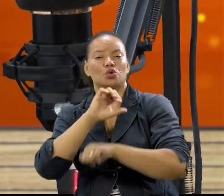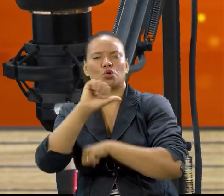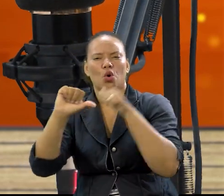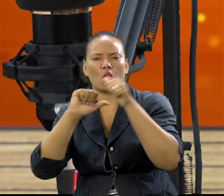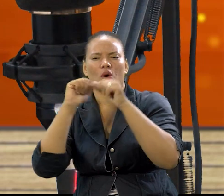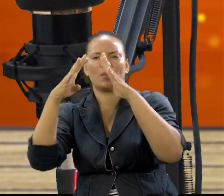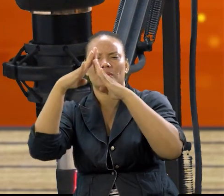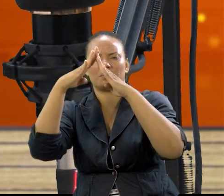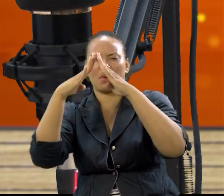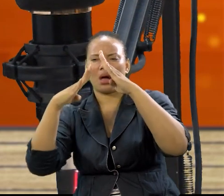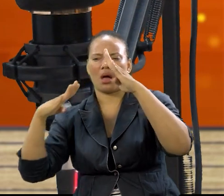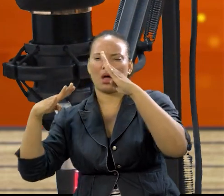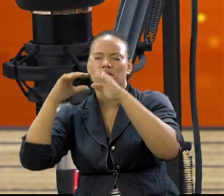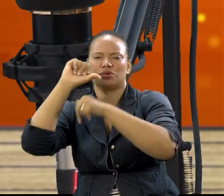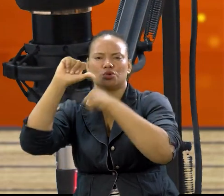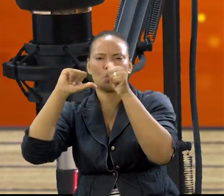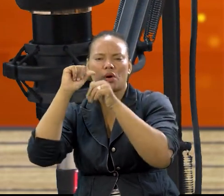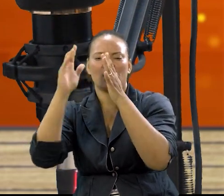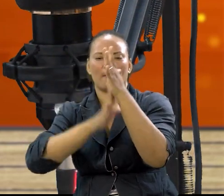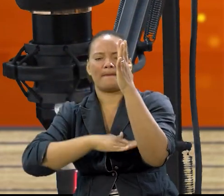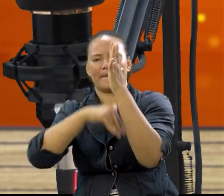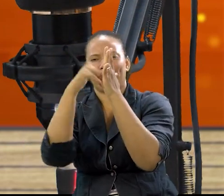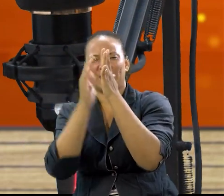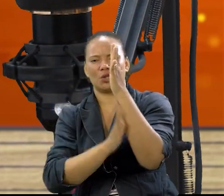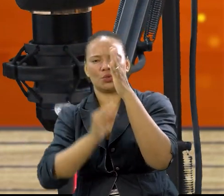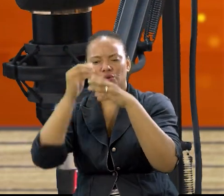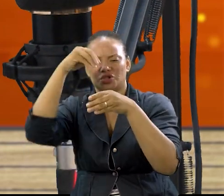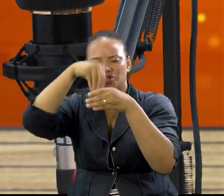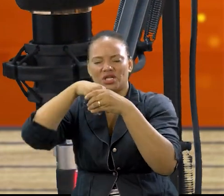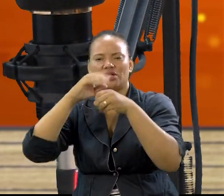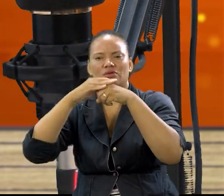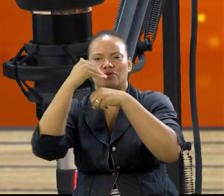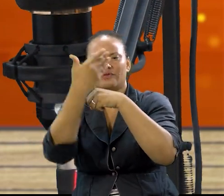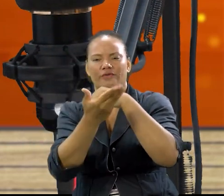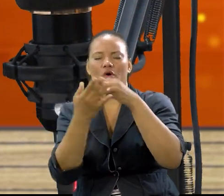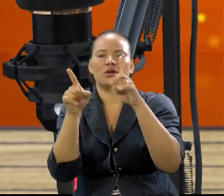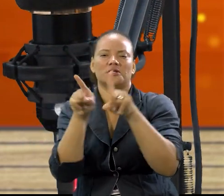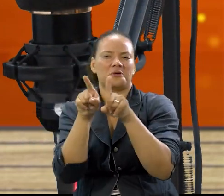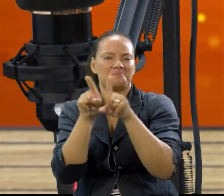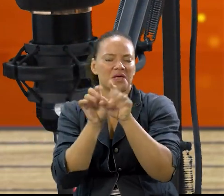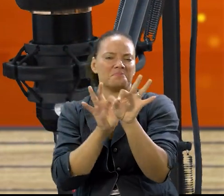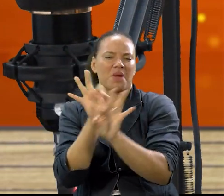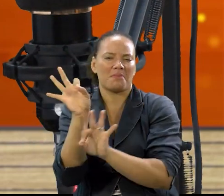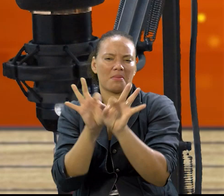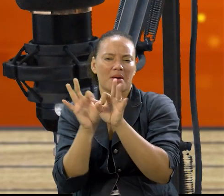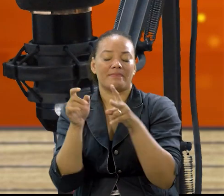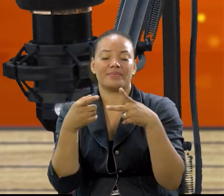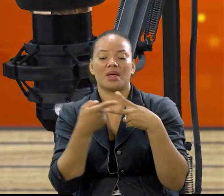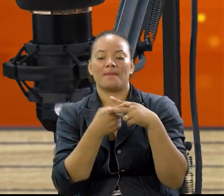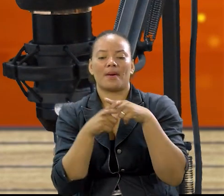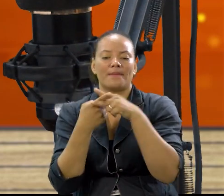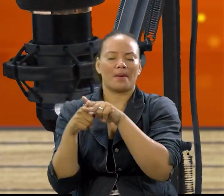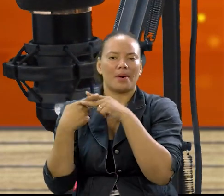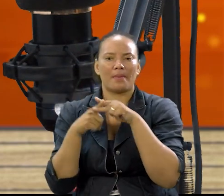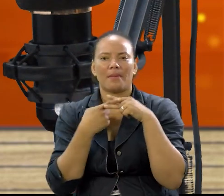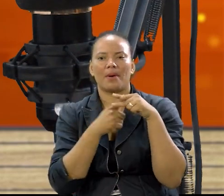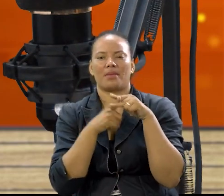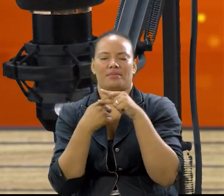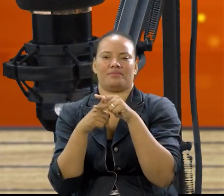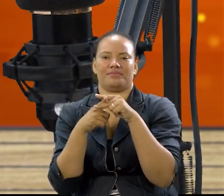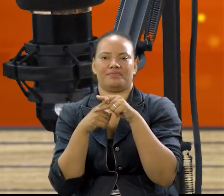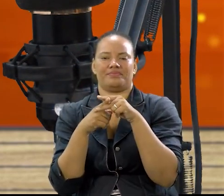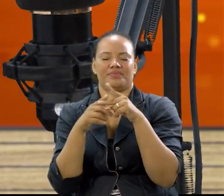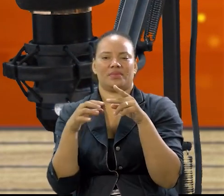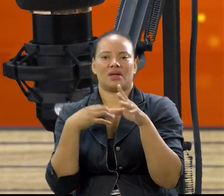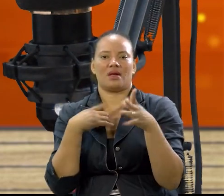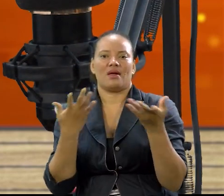o o telhado pintura interna e externa e aquisição de equipamentos então isso deu um op